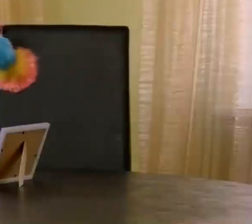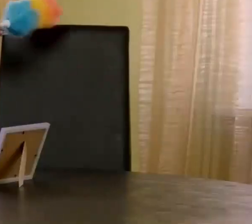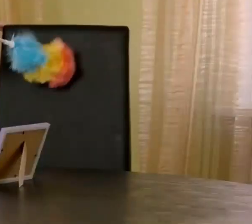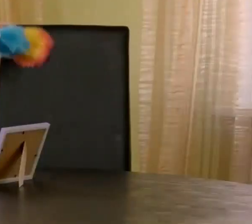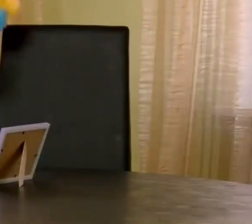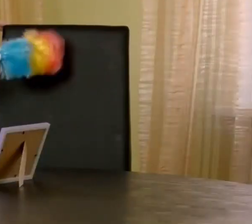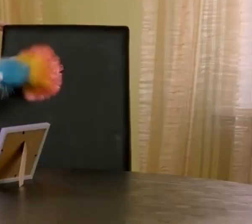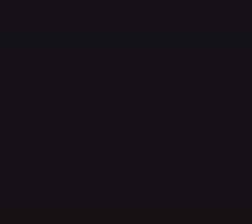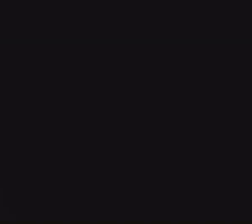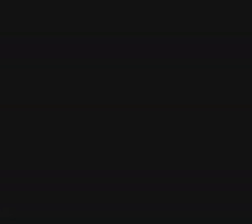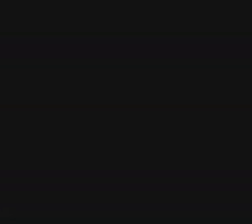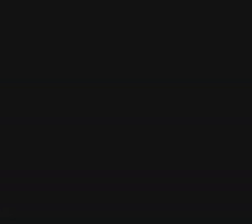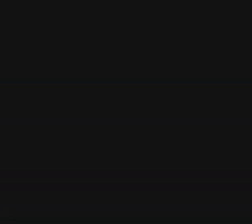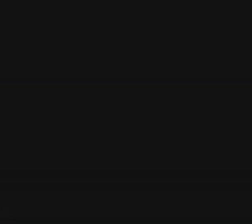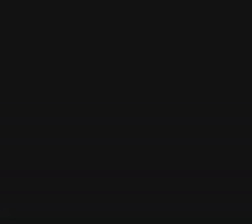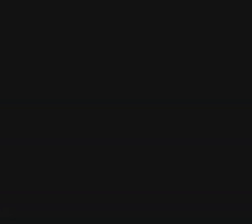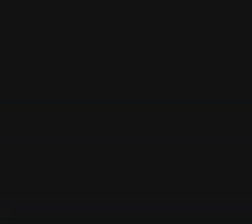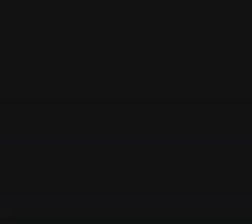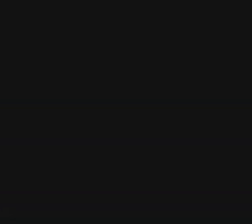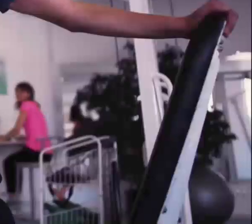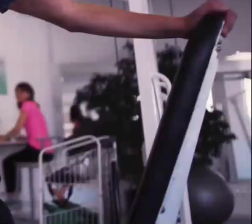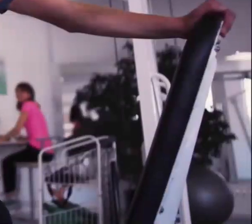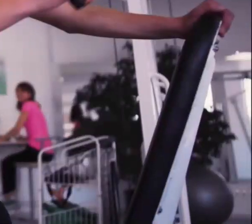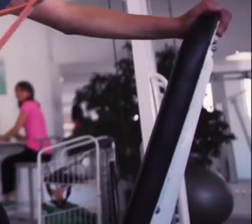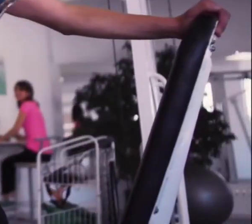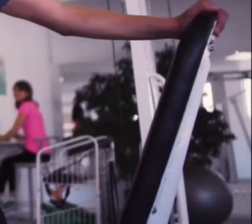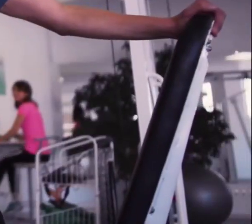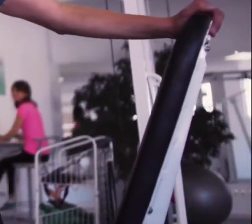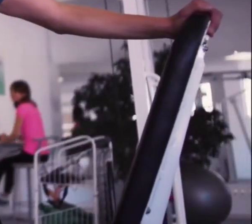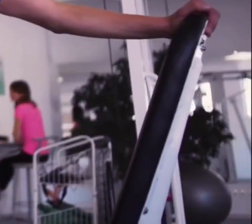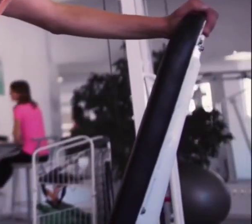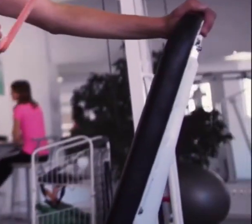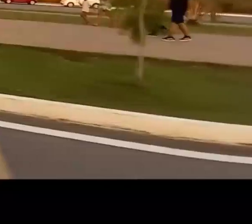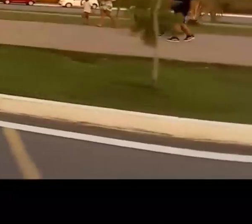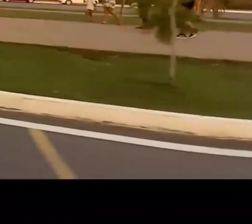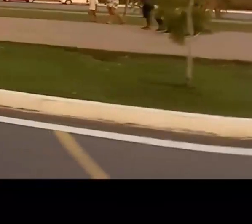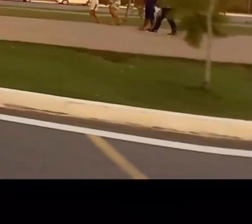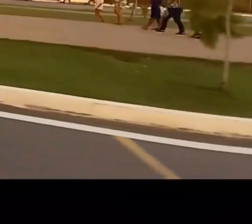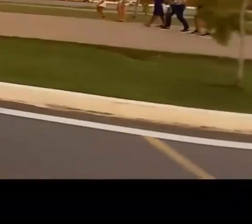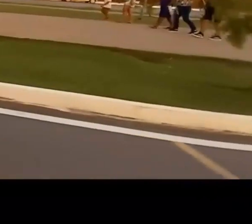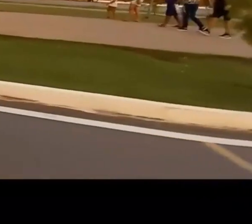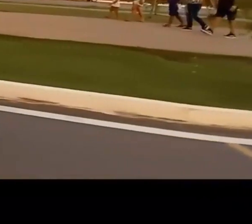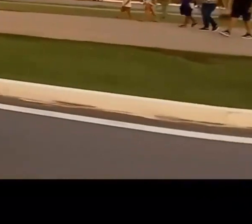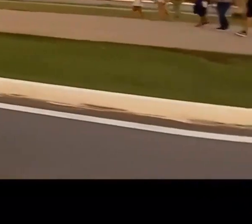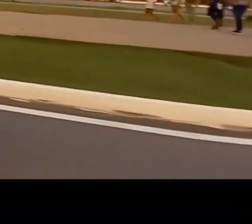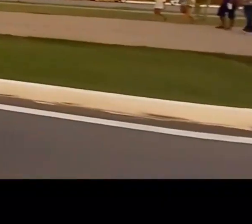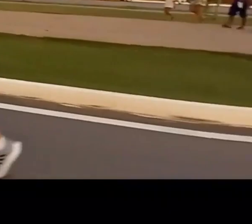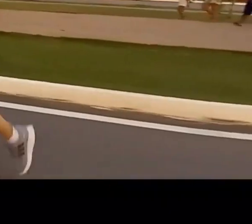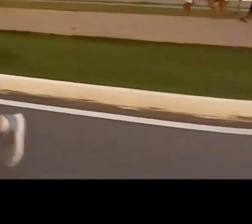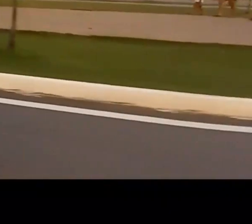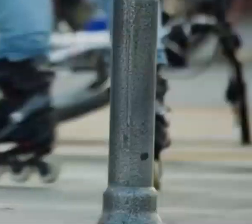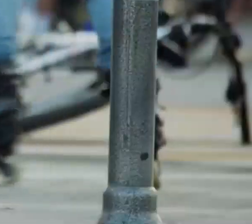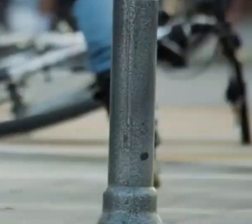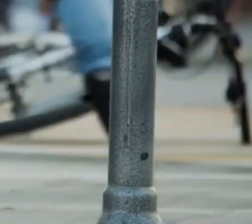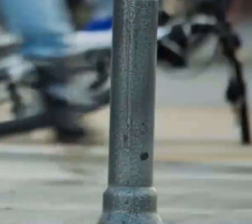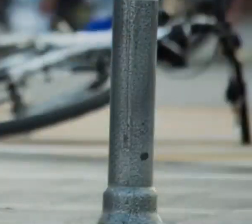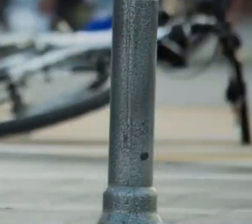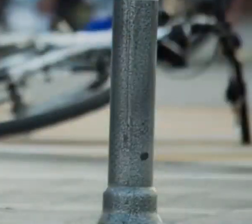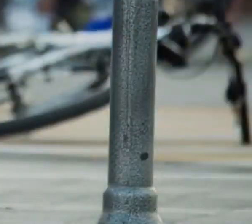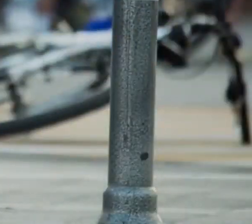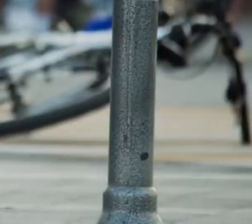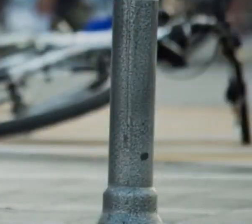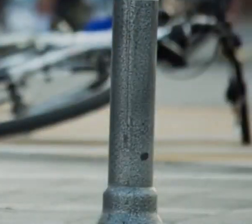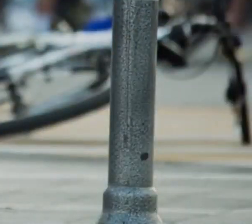atividades domésticas, no esporte, no exercício físico, nos estudos e ainda para nos movimentarmos no tempo de